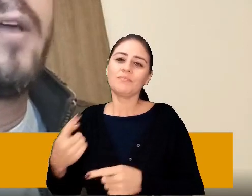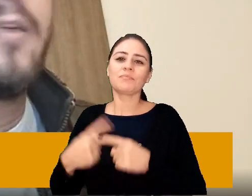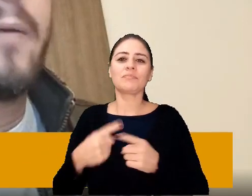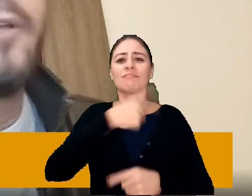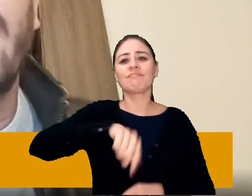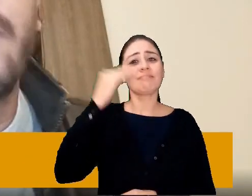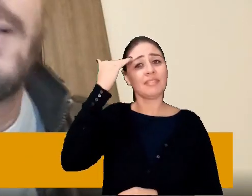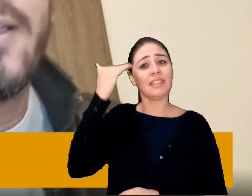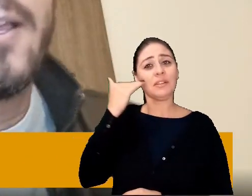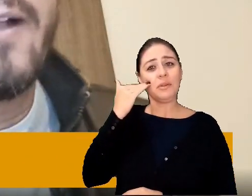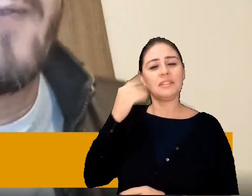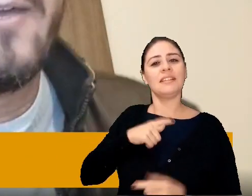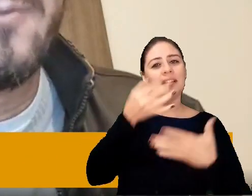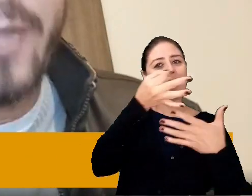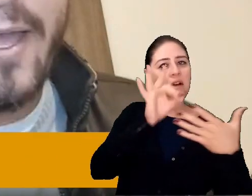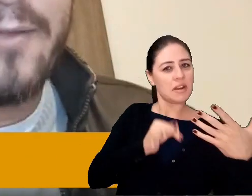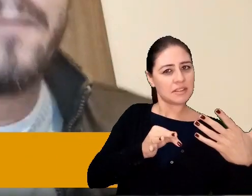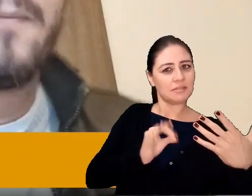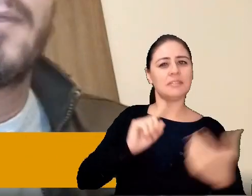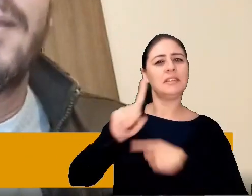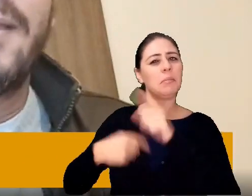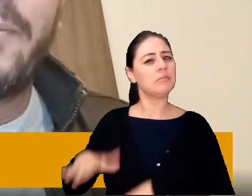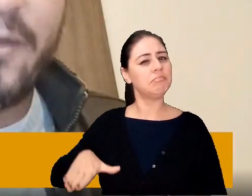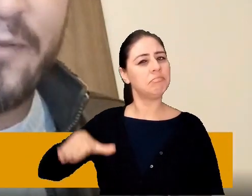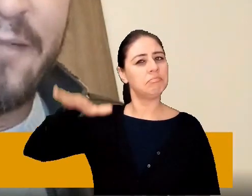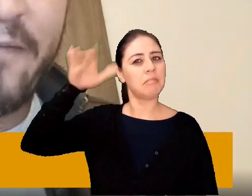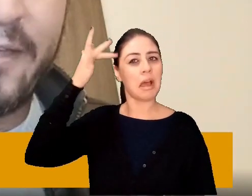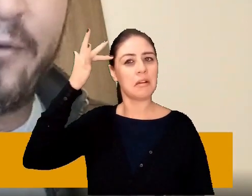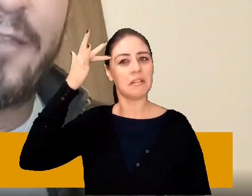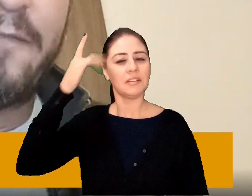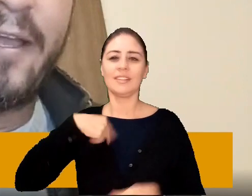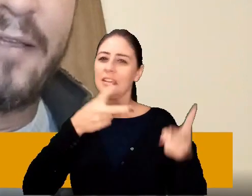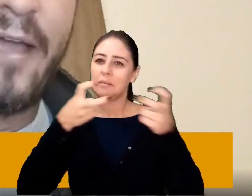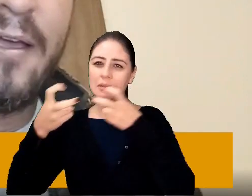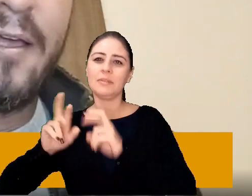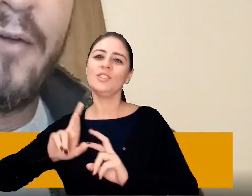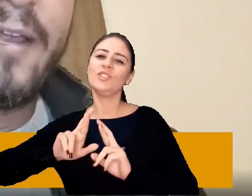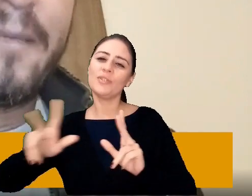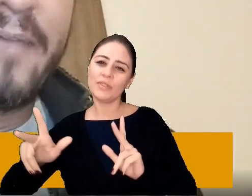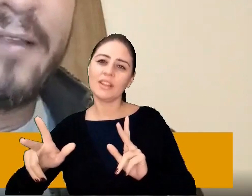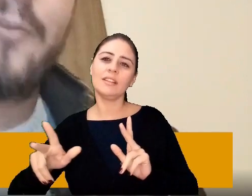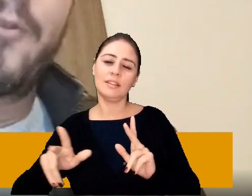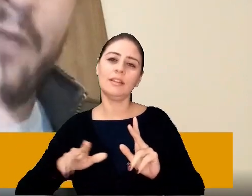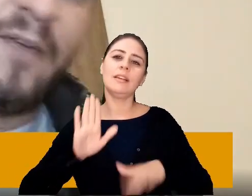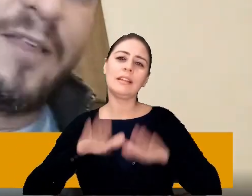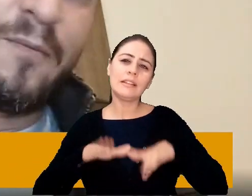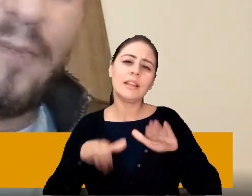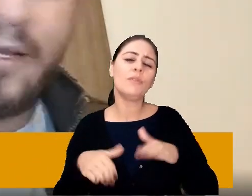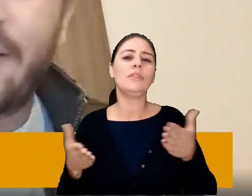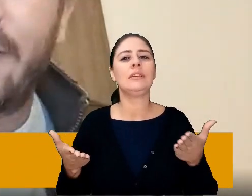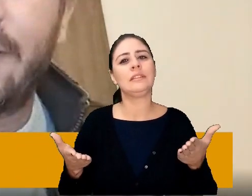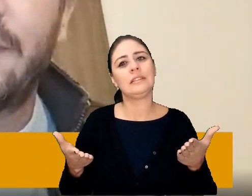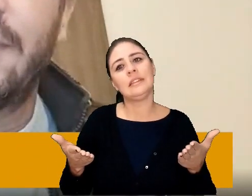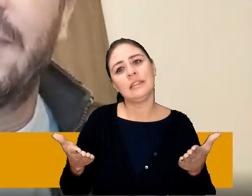muito. Quando a gente é adolescente, a gente avalia a coisa de um jeito, e depois você vai vendo a coisa diferente, né? Eu queria saber, assim, talvez seja uma